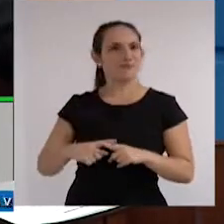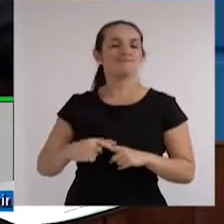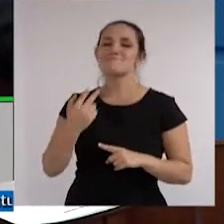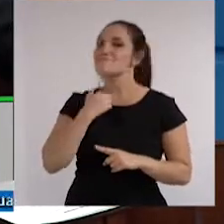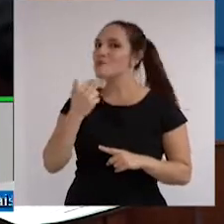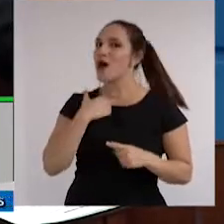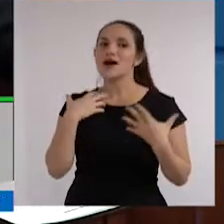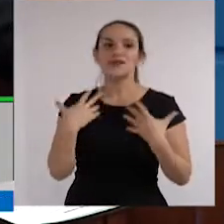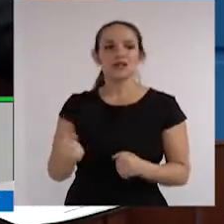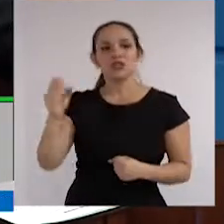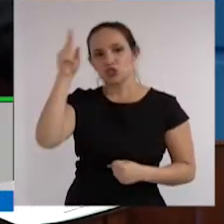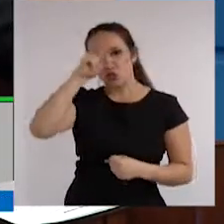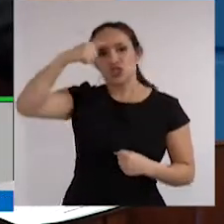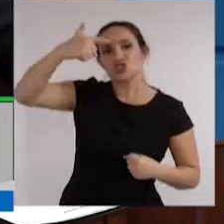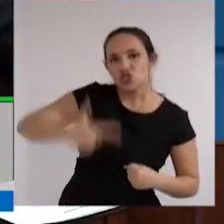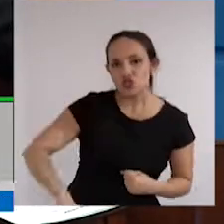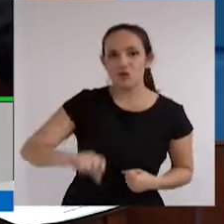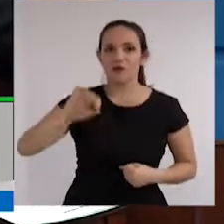repita.